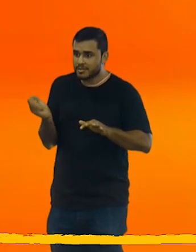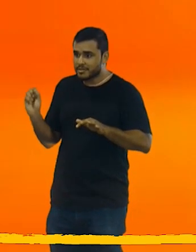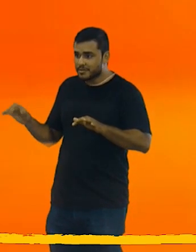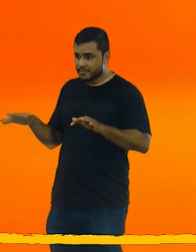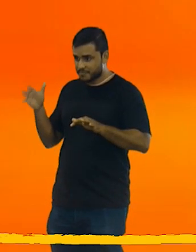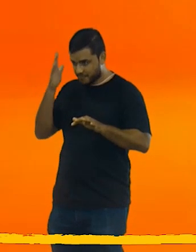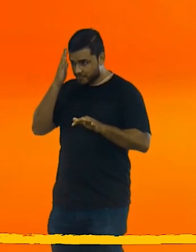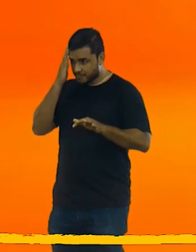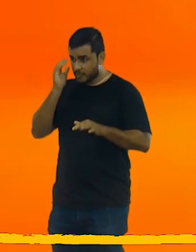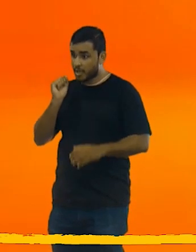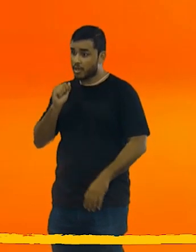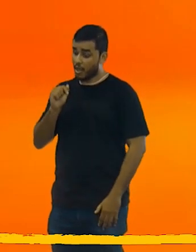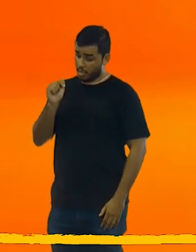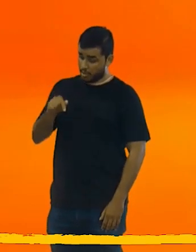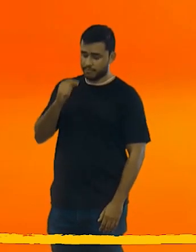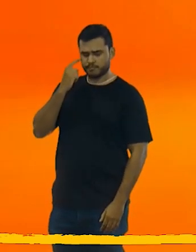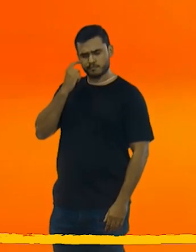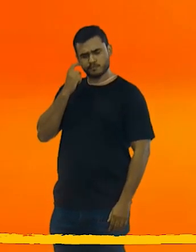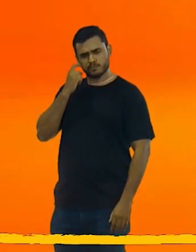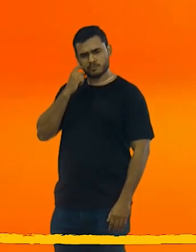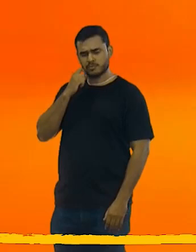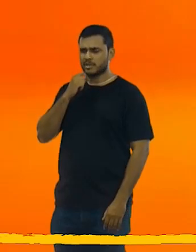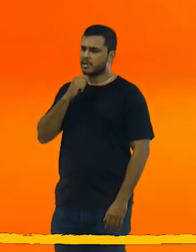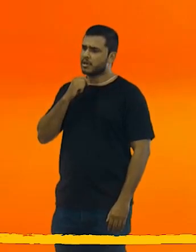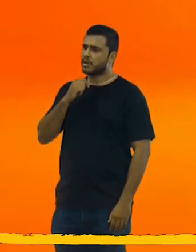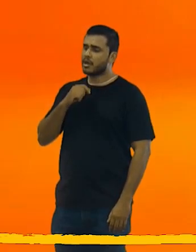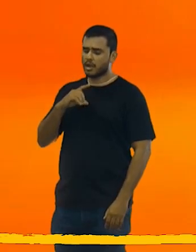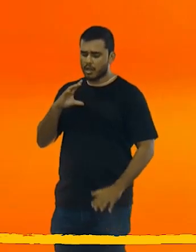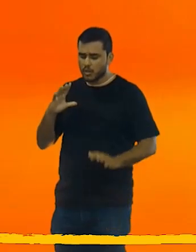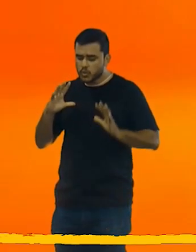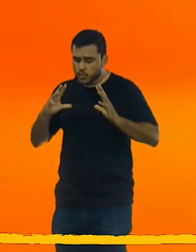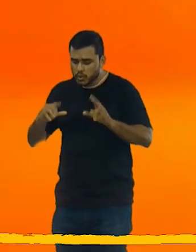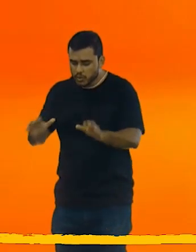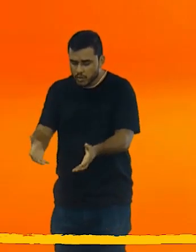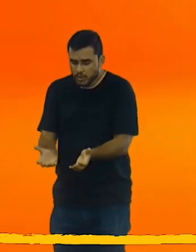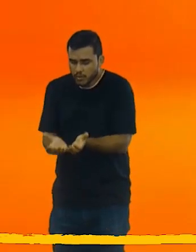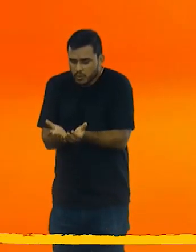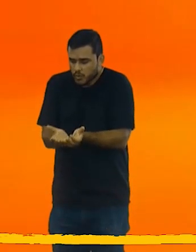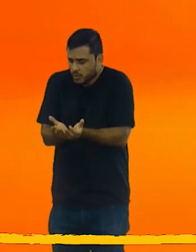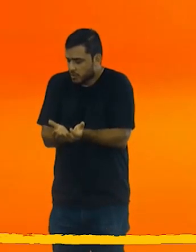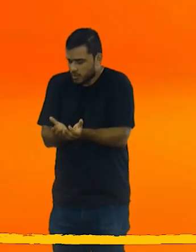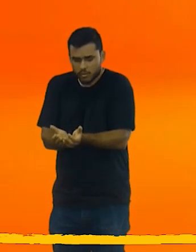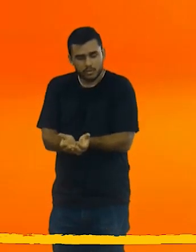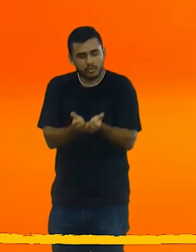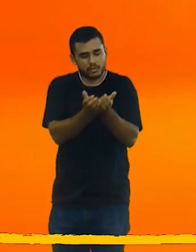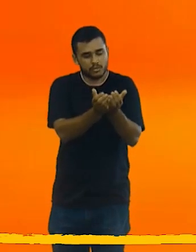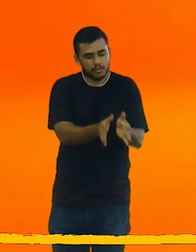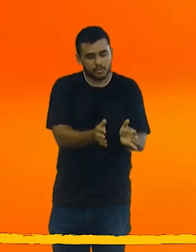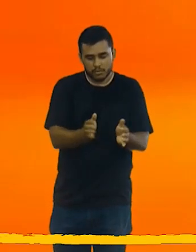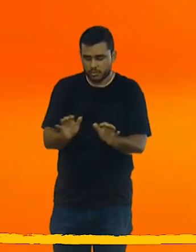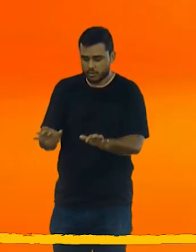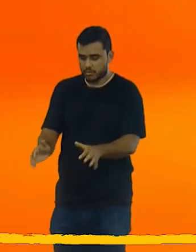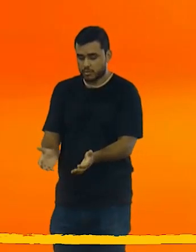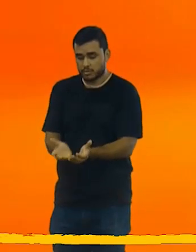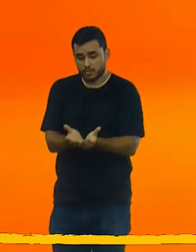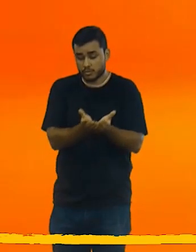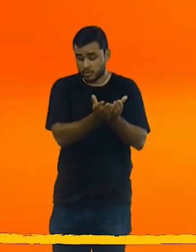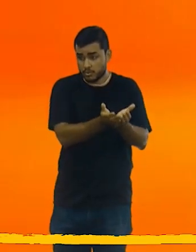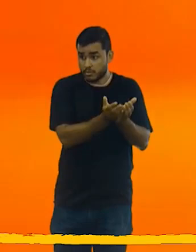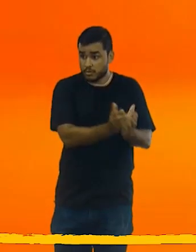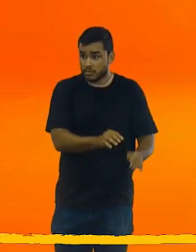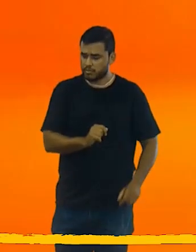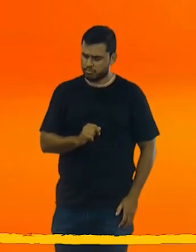papel. Depois joga-se fora o que boiar. Certo, toda palavra boiará no